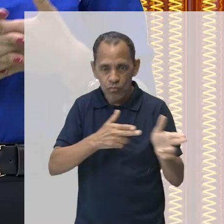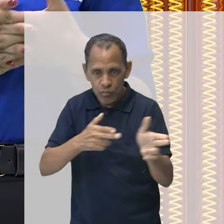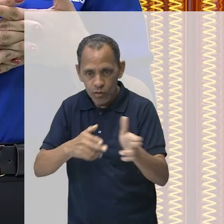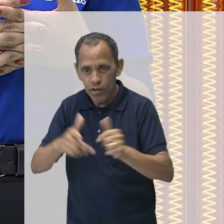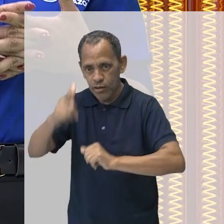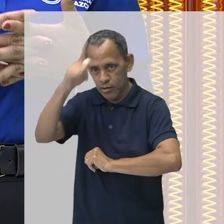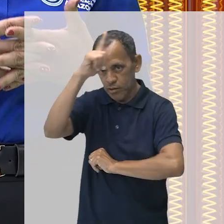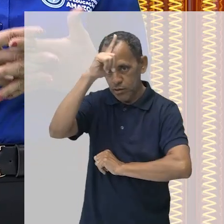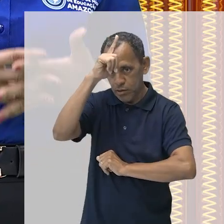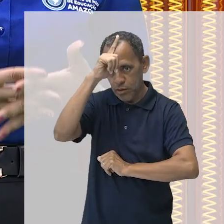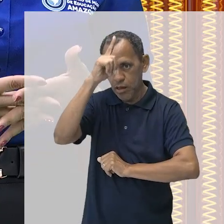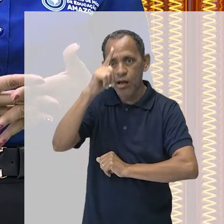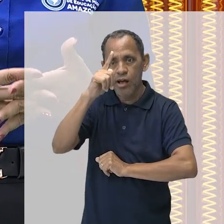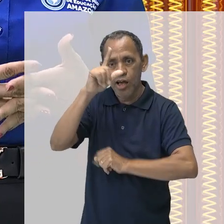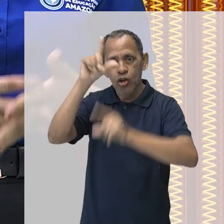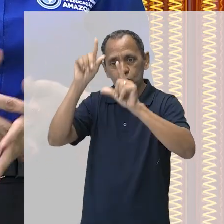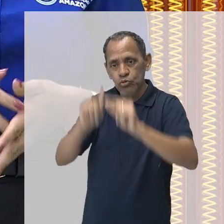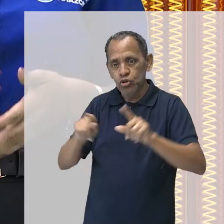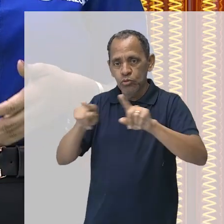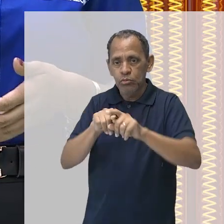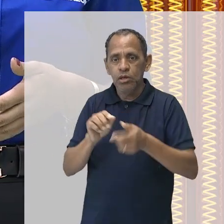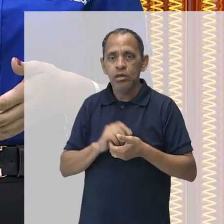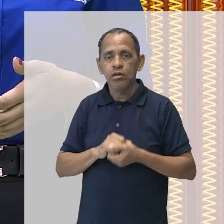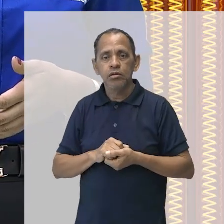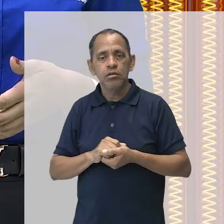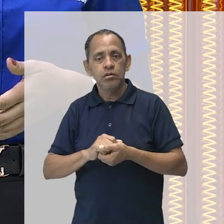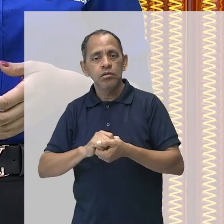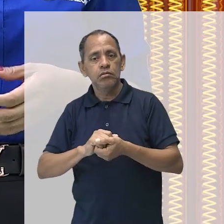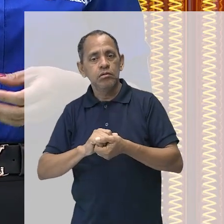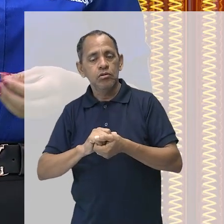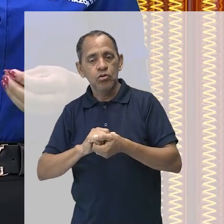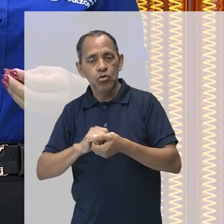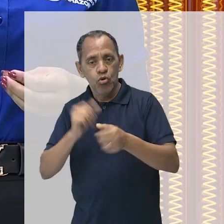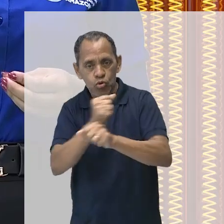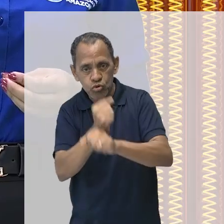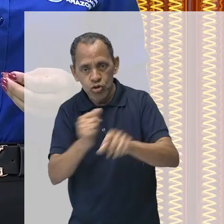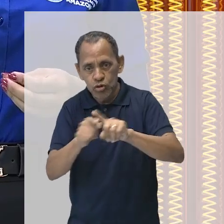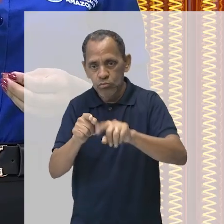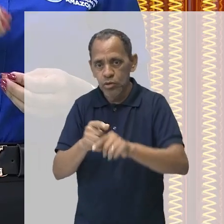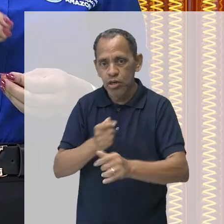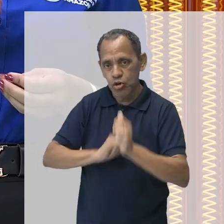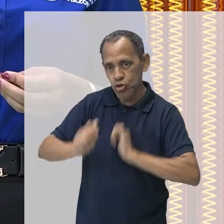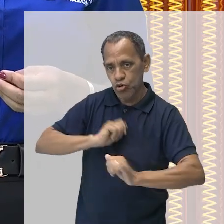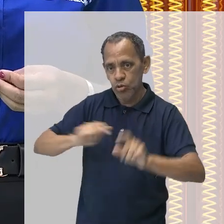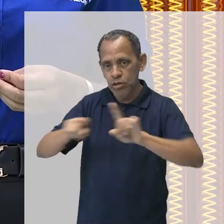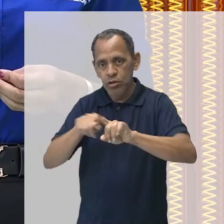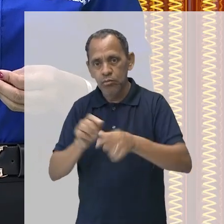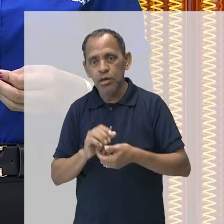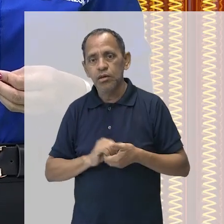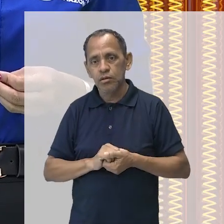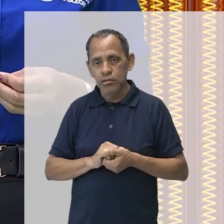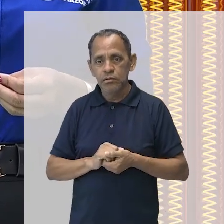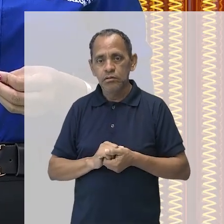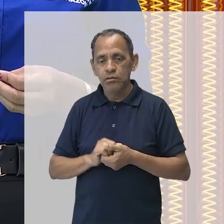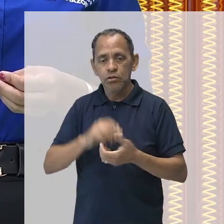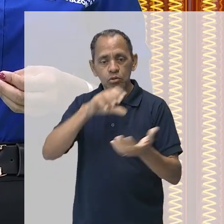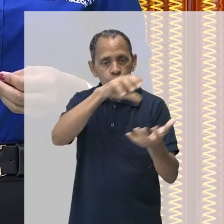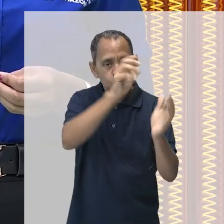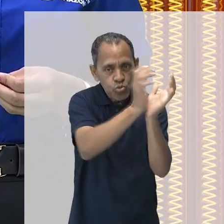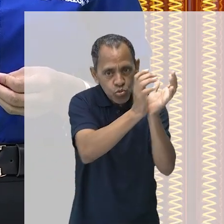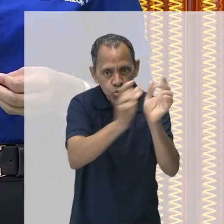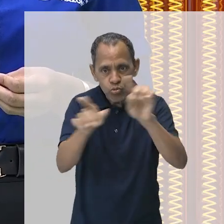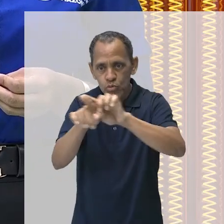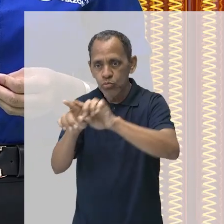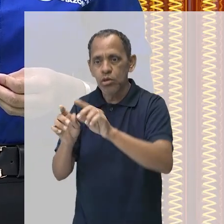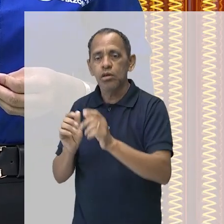Renânia, reparações de guerra, controle econômico, culpa pela guerra e Liga das Nações. Todos